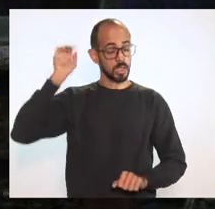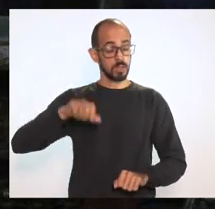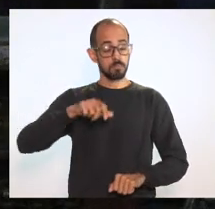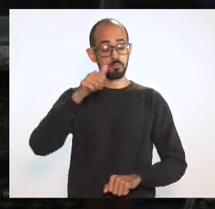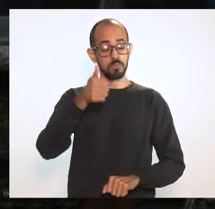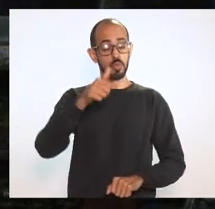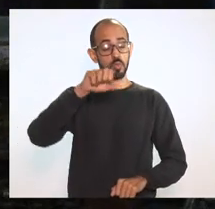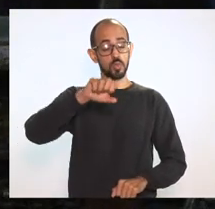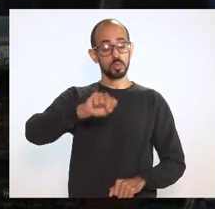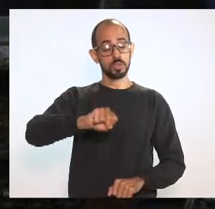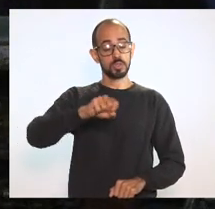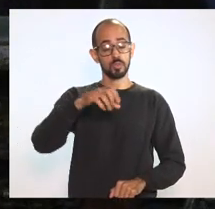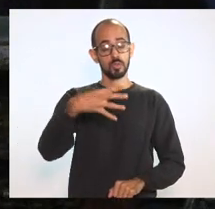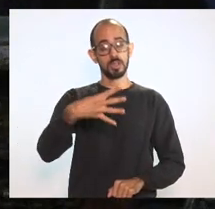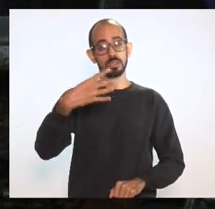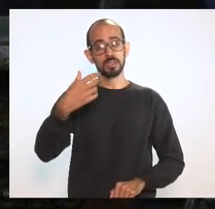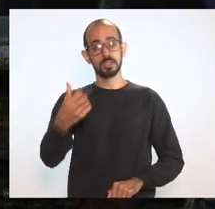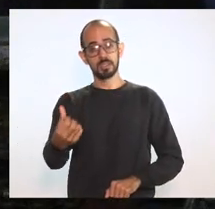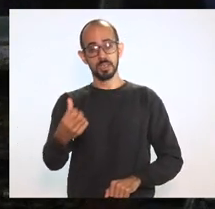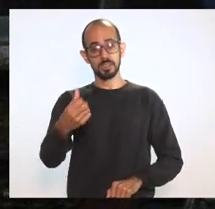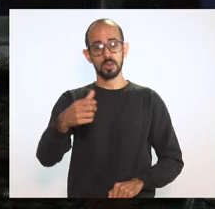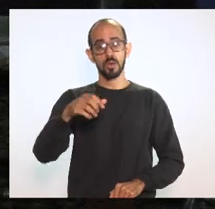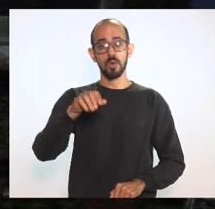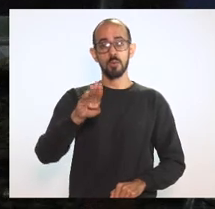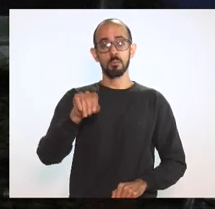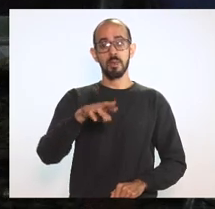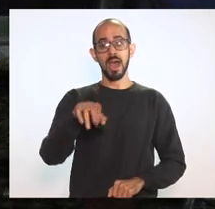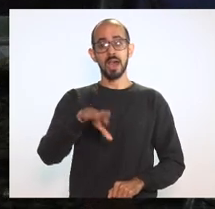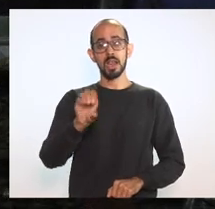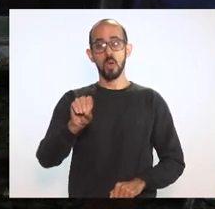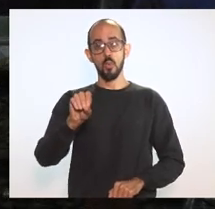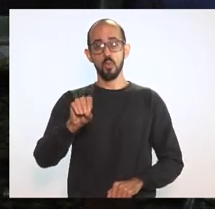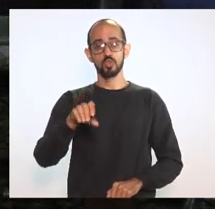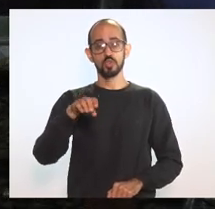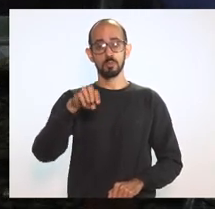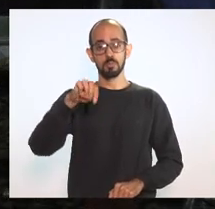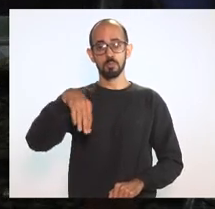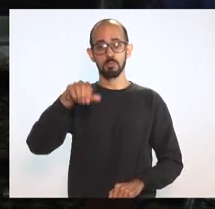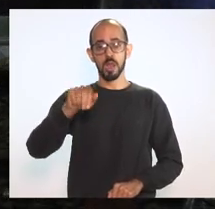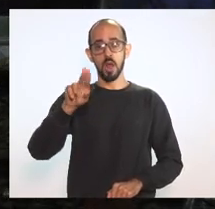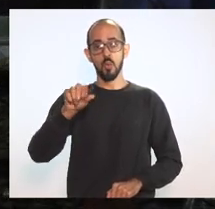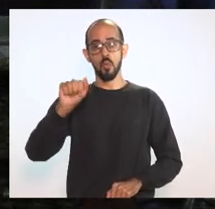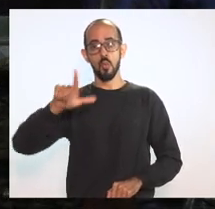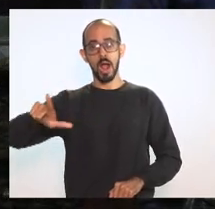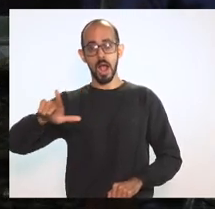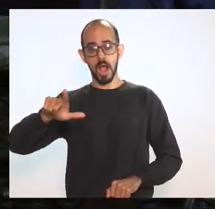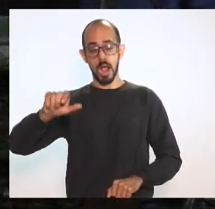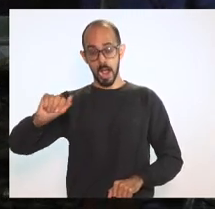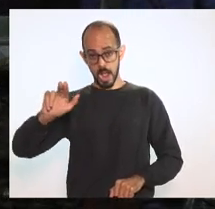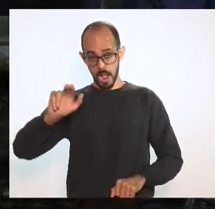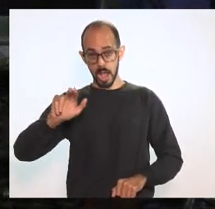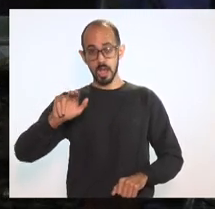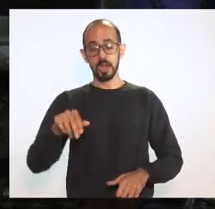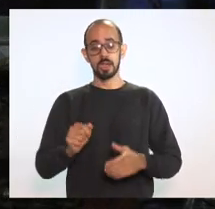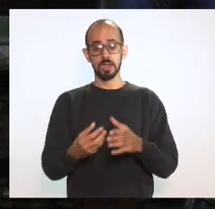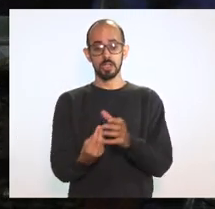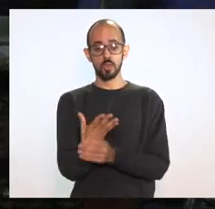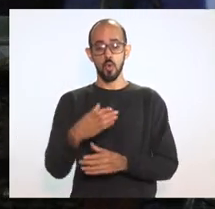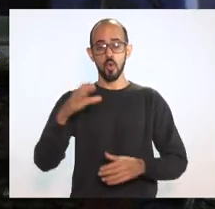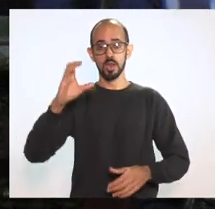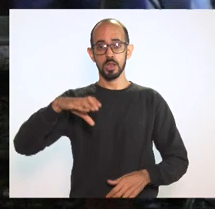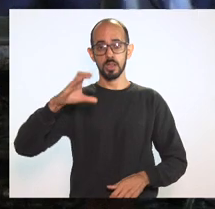1846, Irineu Evangelista de Souza, o Barão de Mauá, inaugurou o primeiro estaleiro do país na Ponta da Areia,